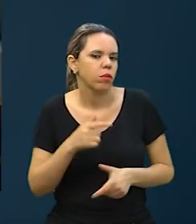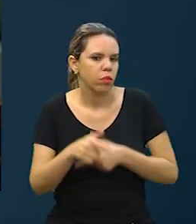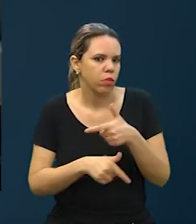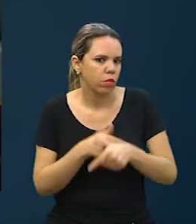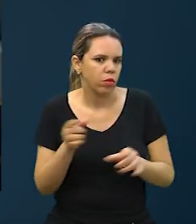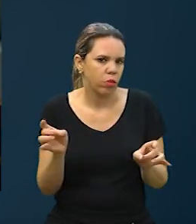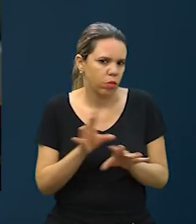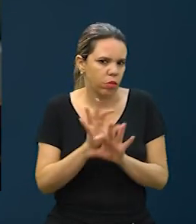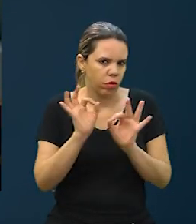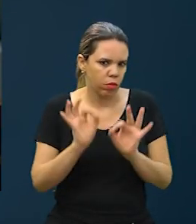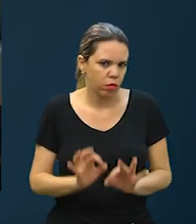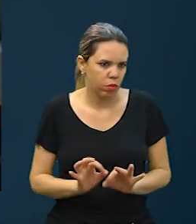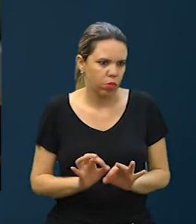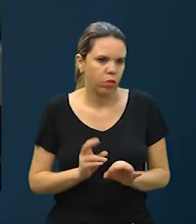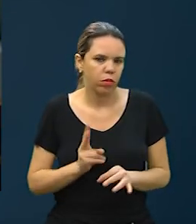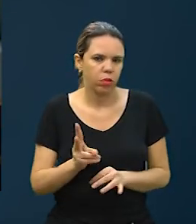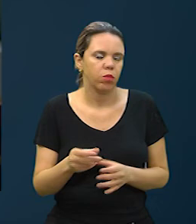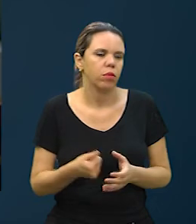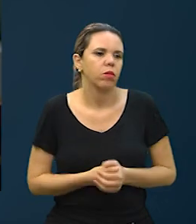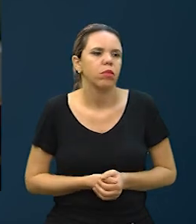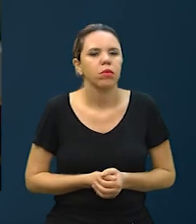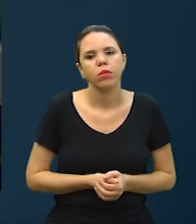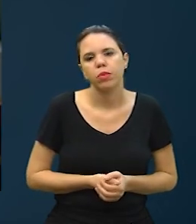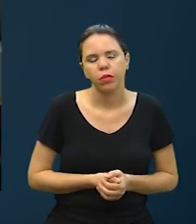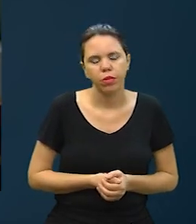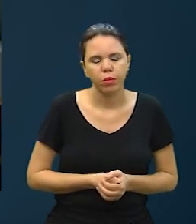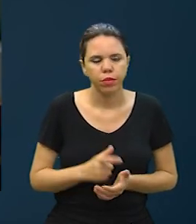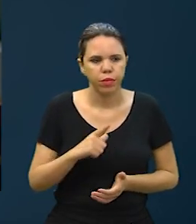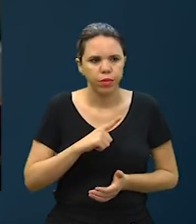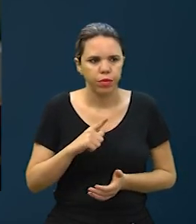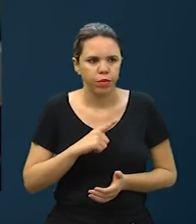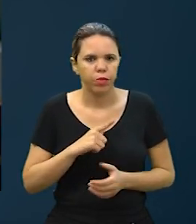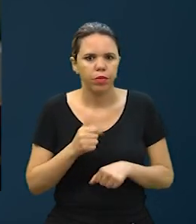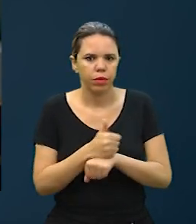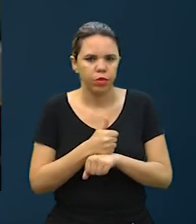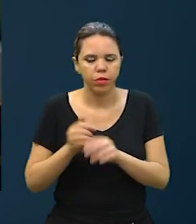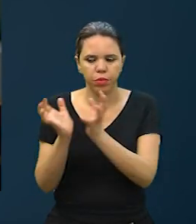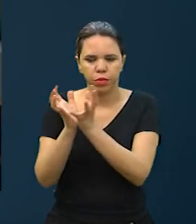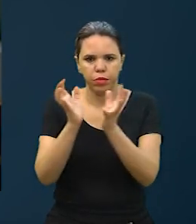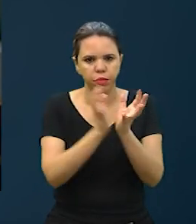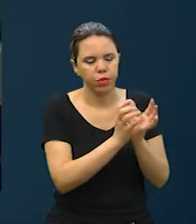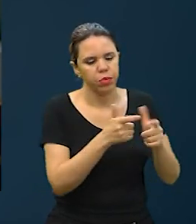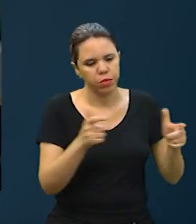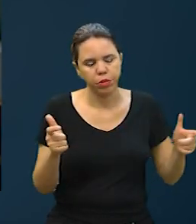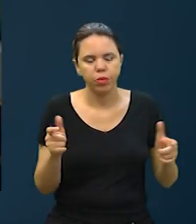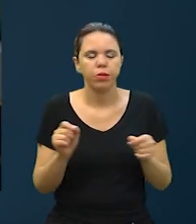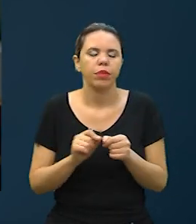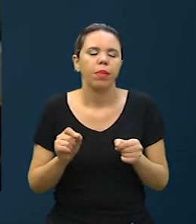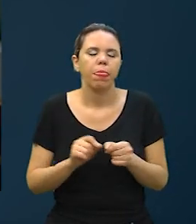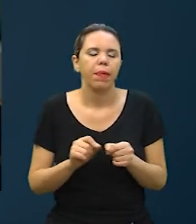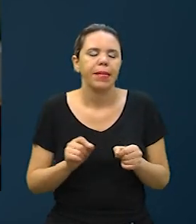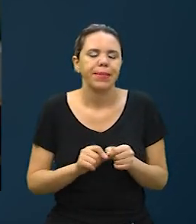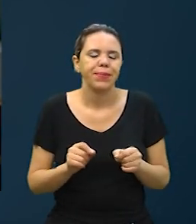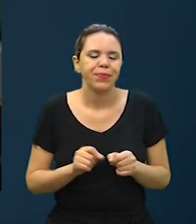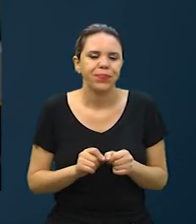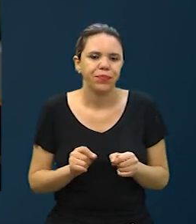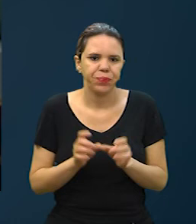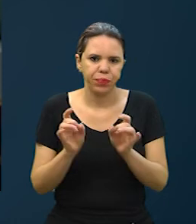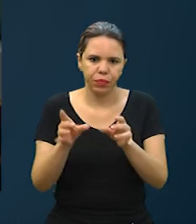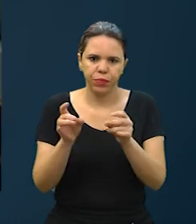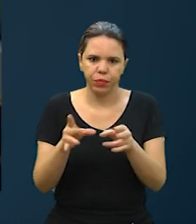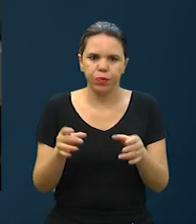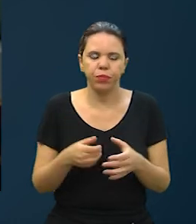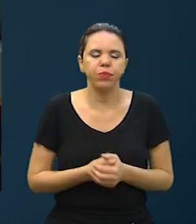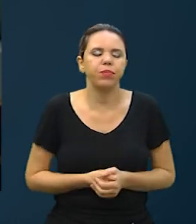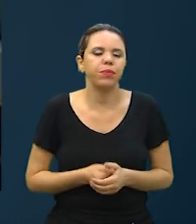até a operação estiver em andamento. E a gente tem equipes, né? A gente tem a equipe de expansão que faz